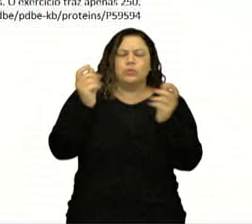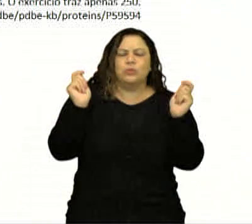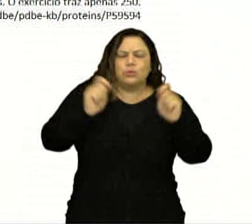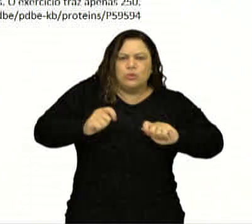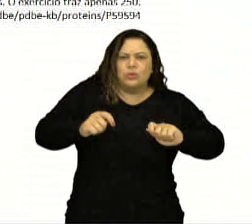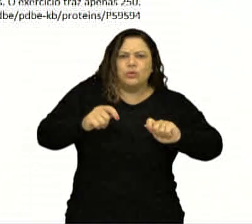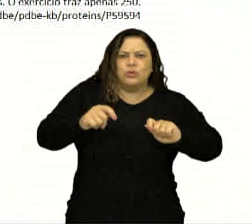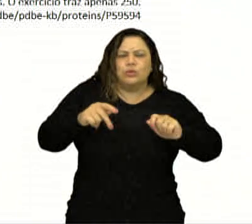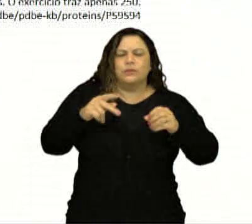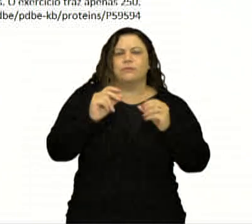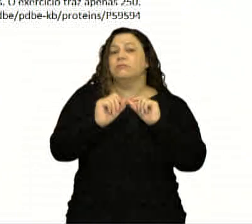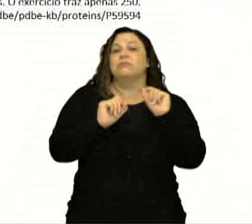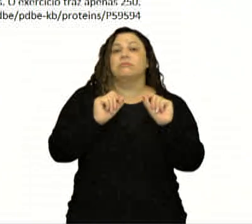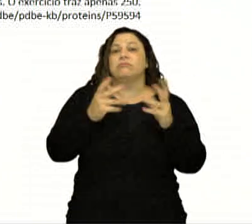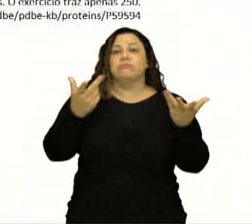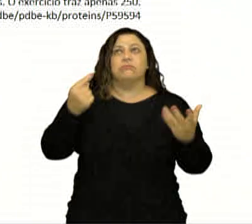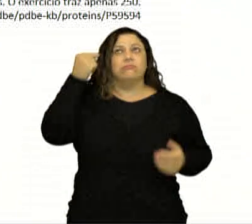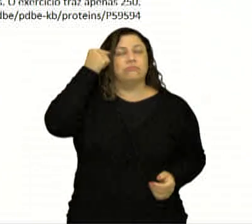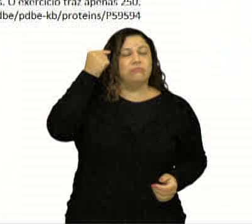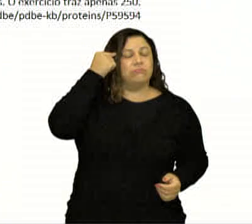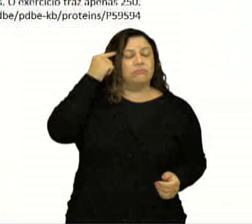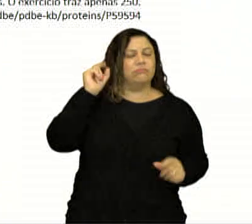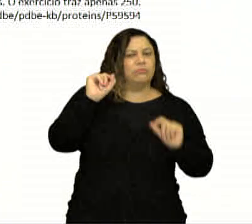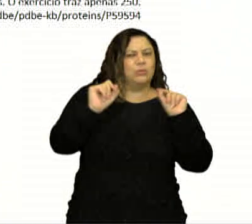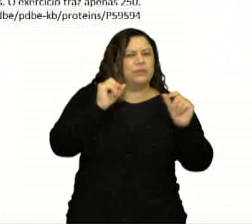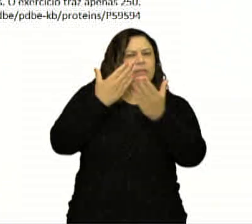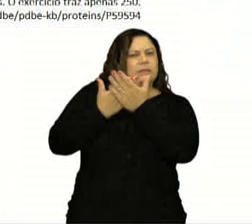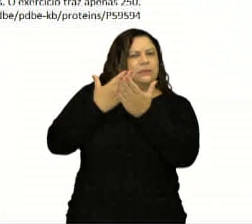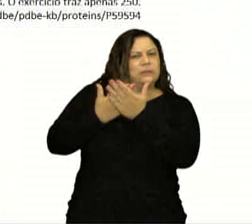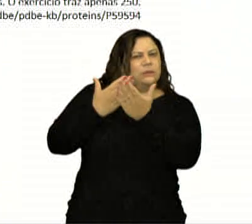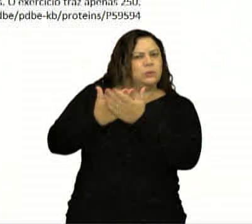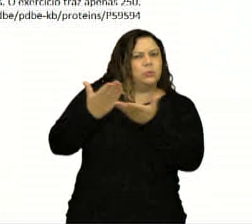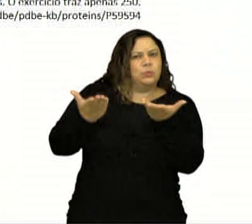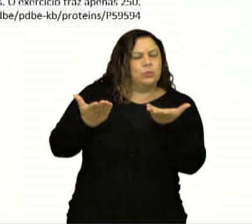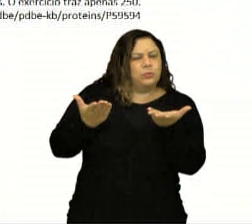estudo? Então, pensa um pouquinho, reflita sobre o que a gente falou e a gente já volta aí.